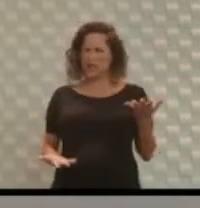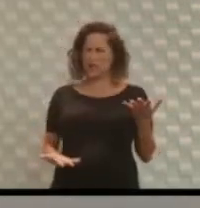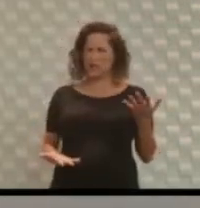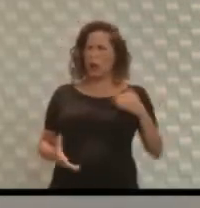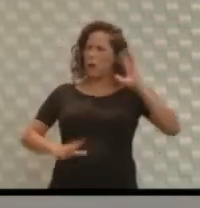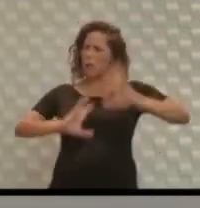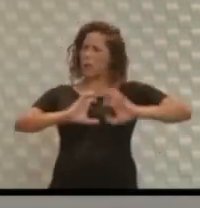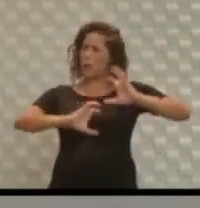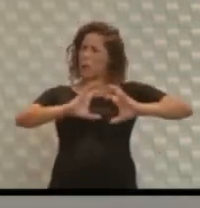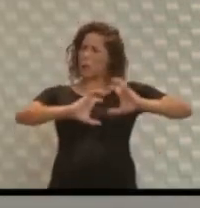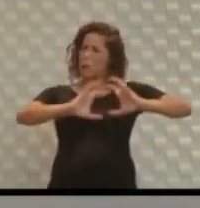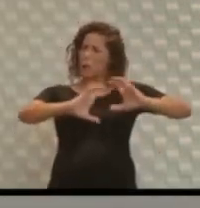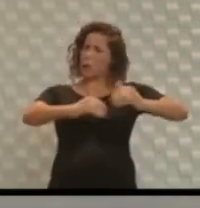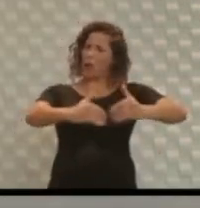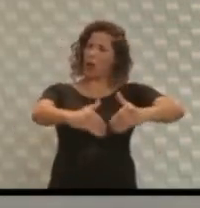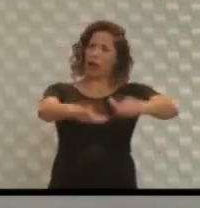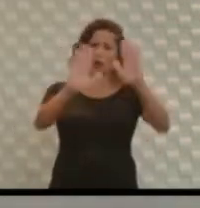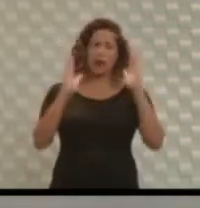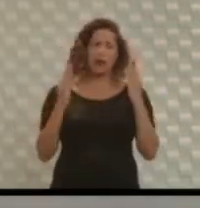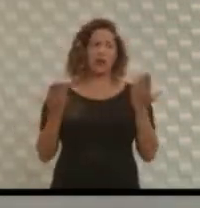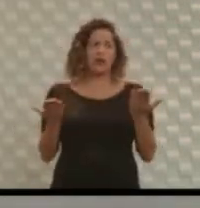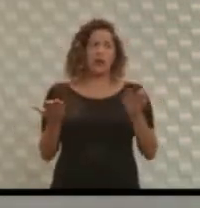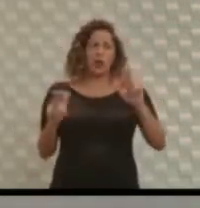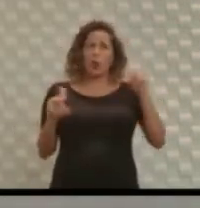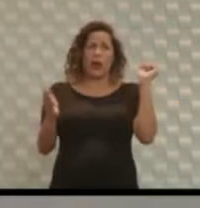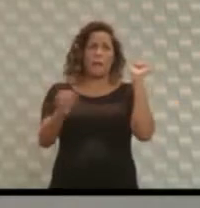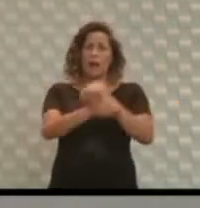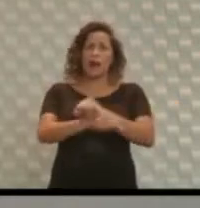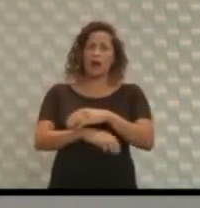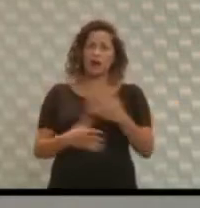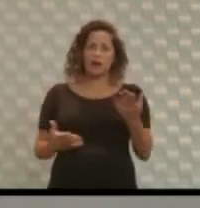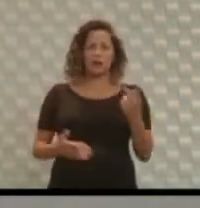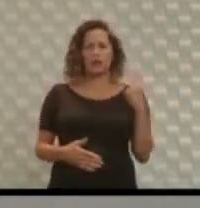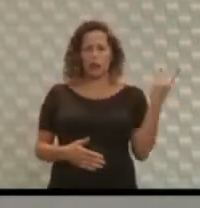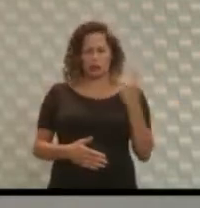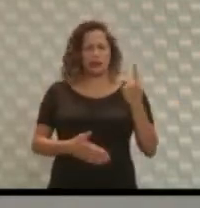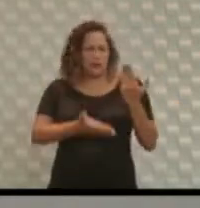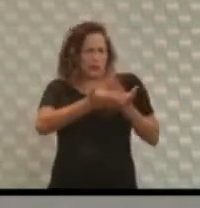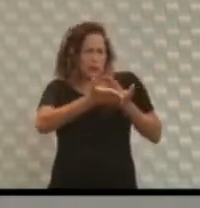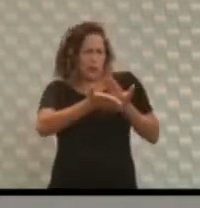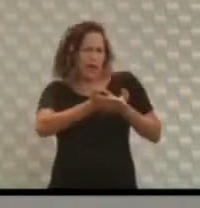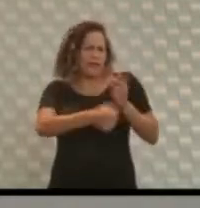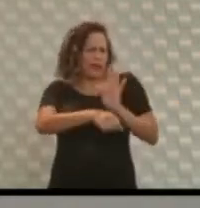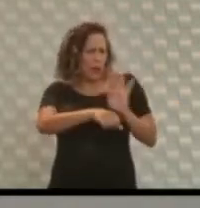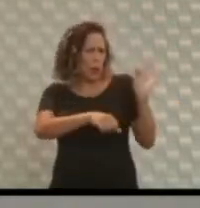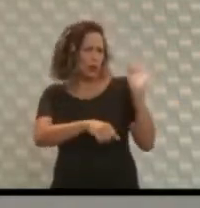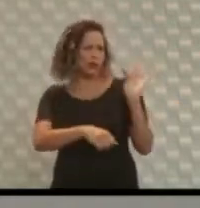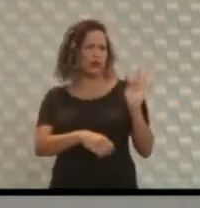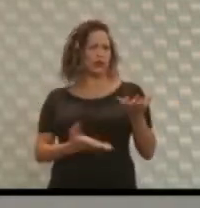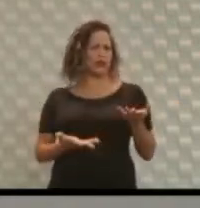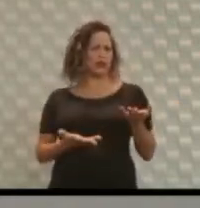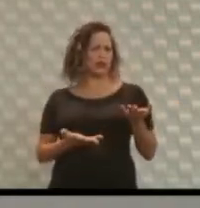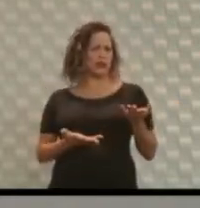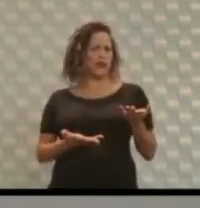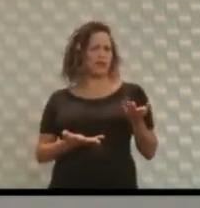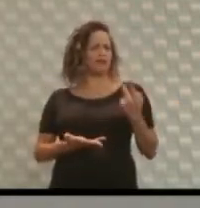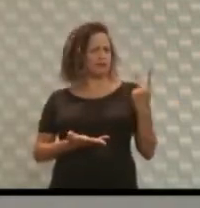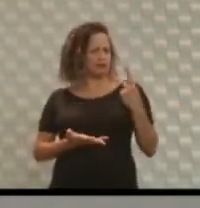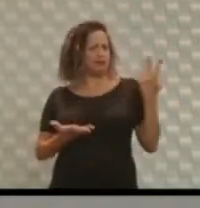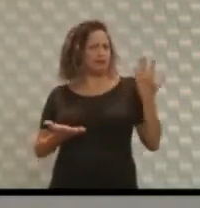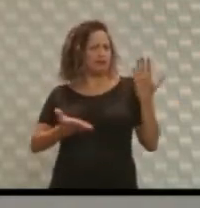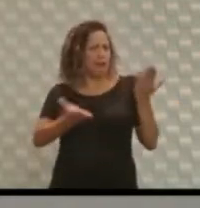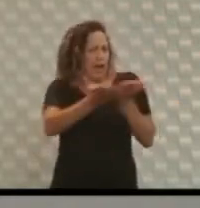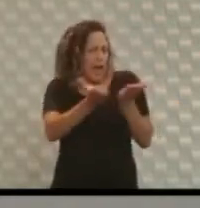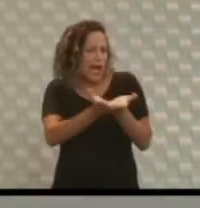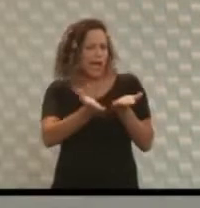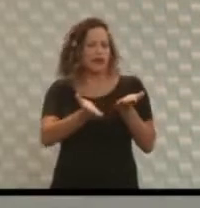brigar. E a gente era, ó, seminarista, no seminário, vivia brigando, só brigávamos, porque a gente